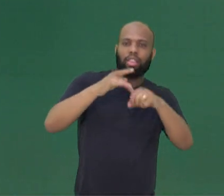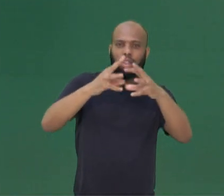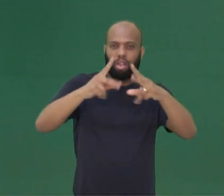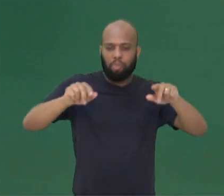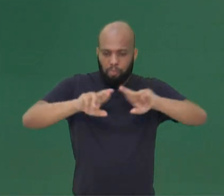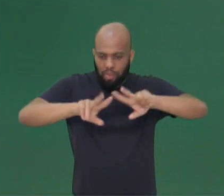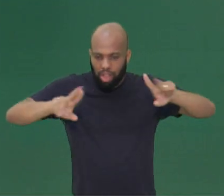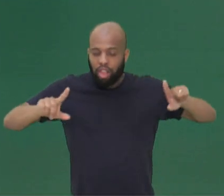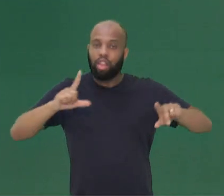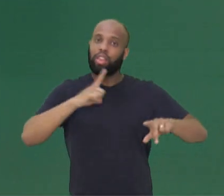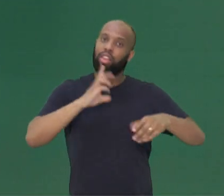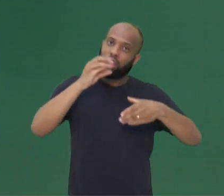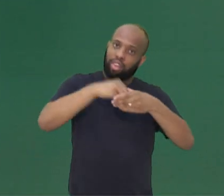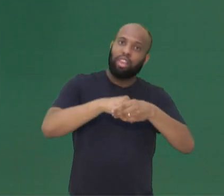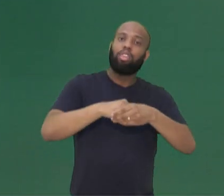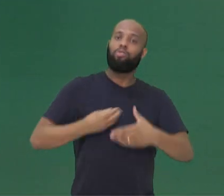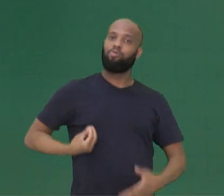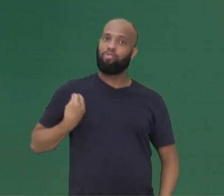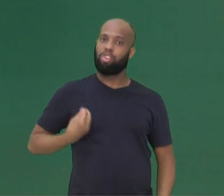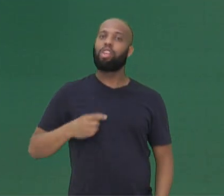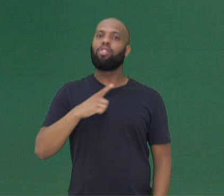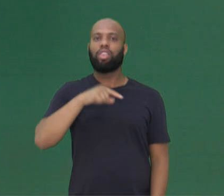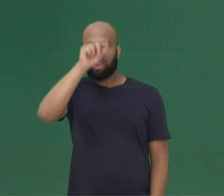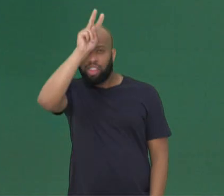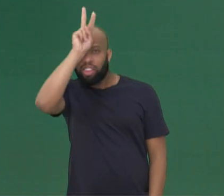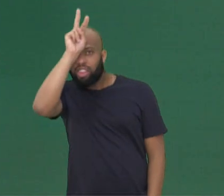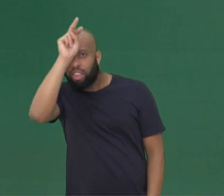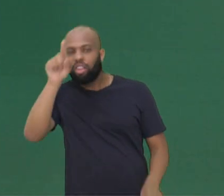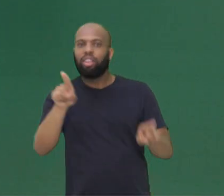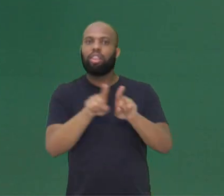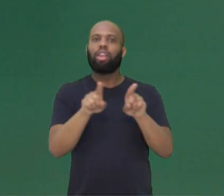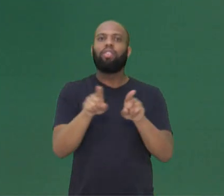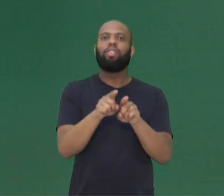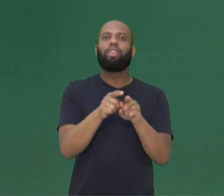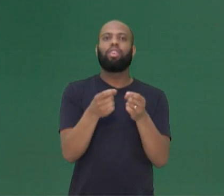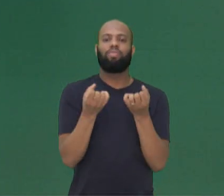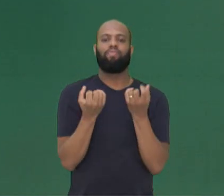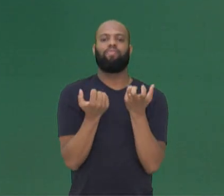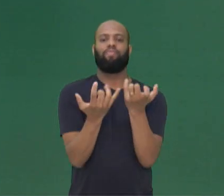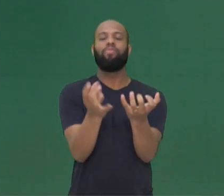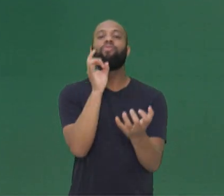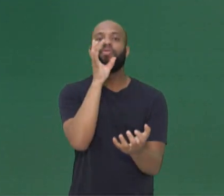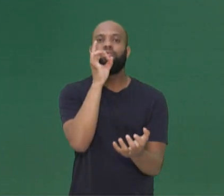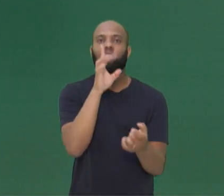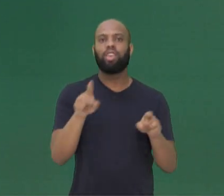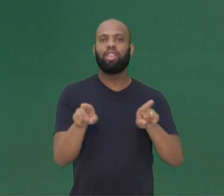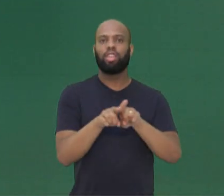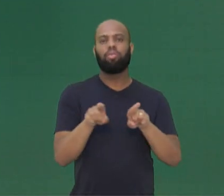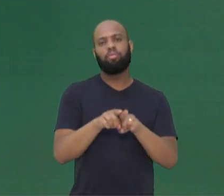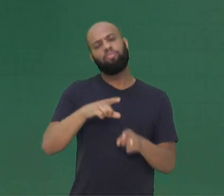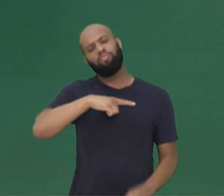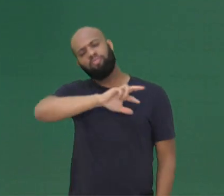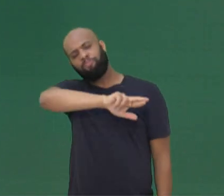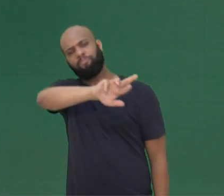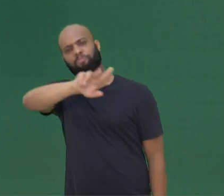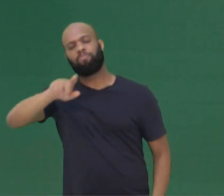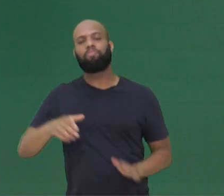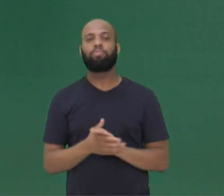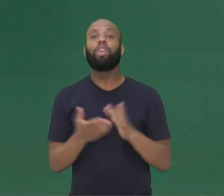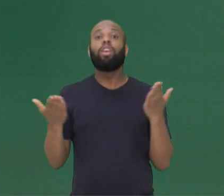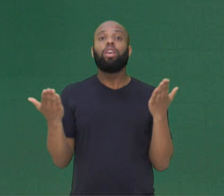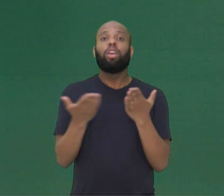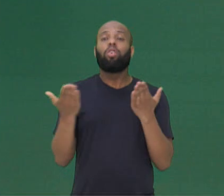vivos, insetos, raízes, as gramíneas, entre outros. Agora eu trago para